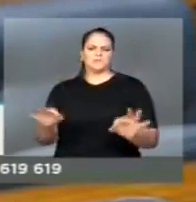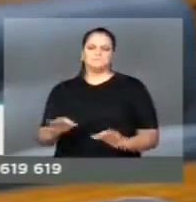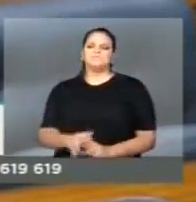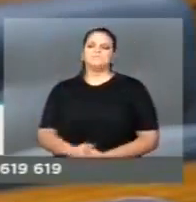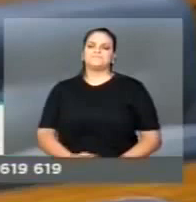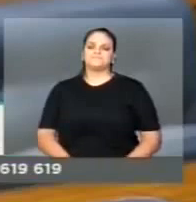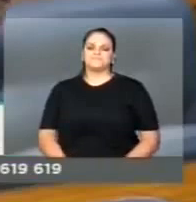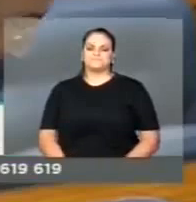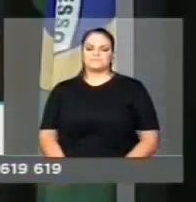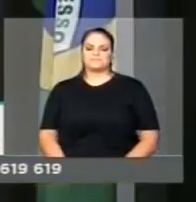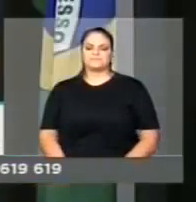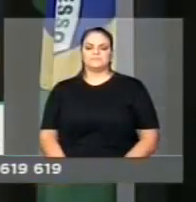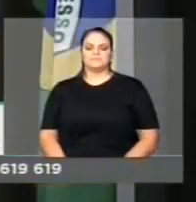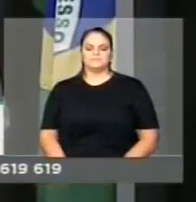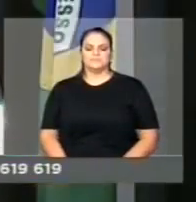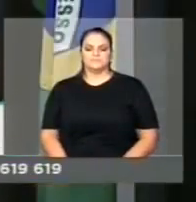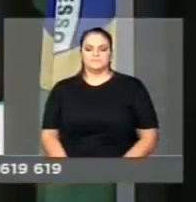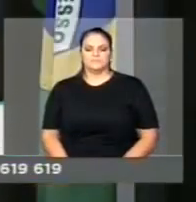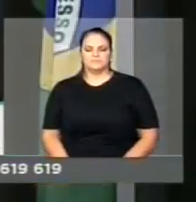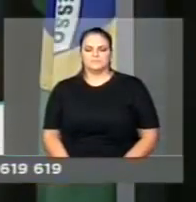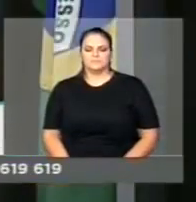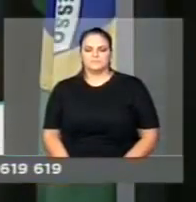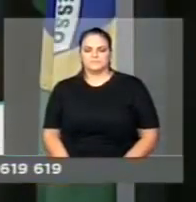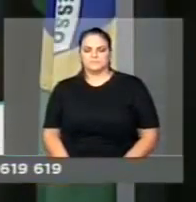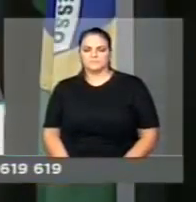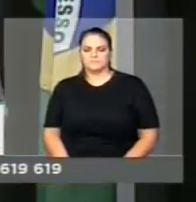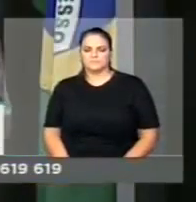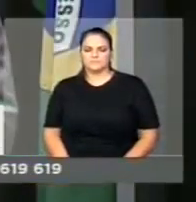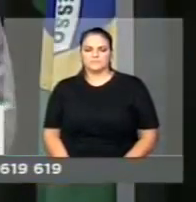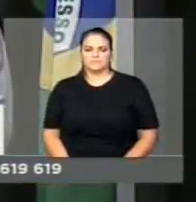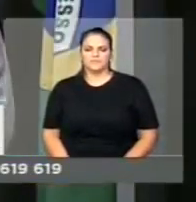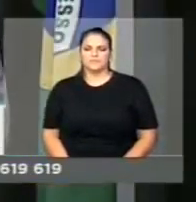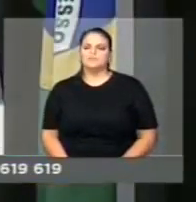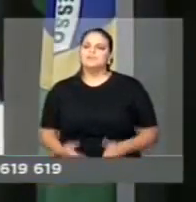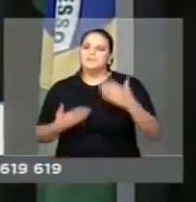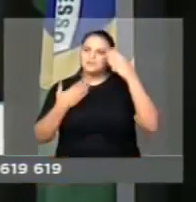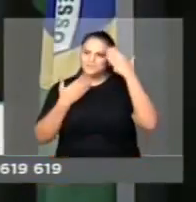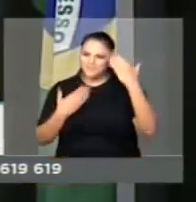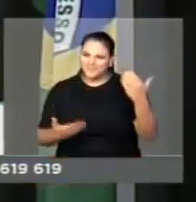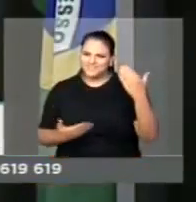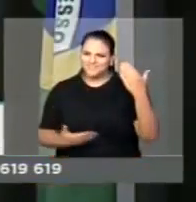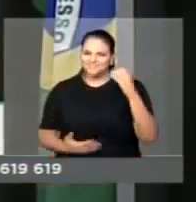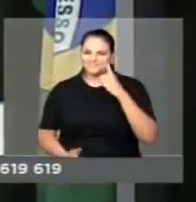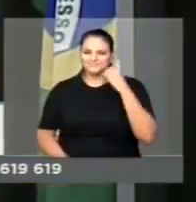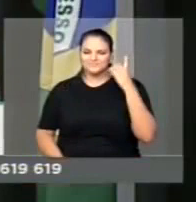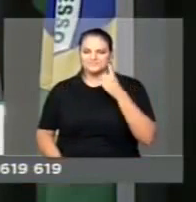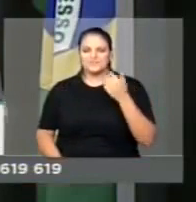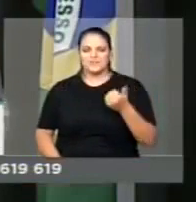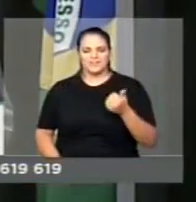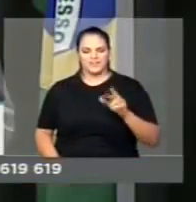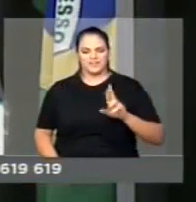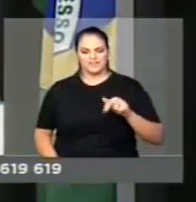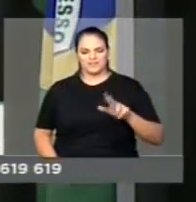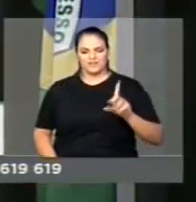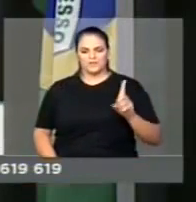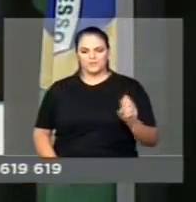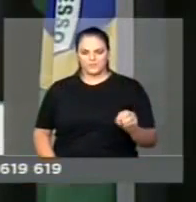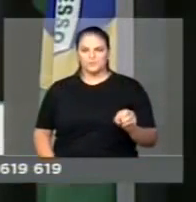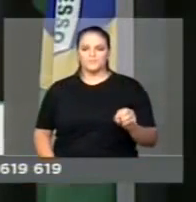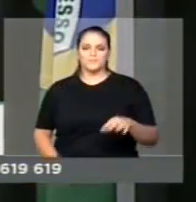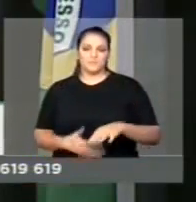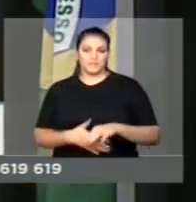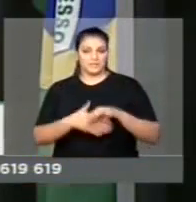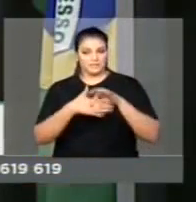brasileira. Eu agradeço o líder, deputado Arnaldo Jordi, do PPS, e incluo no